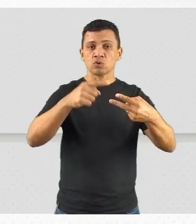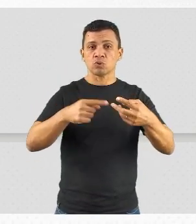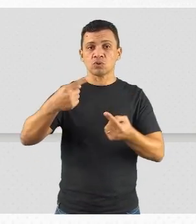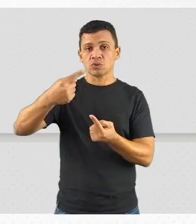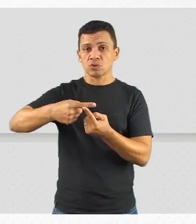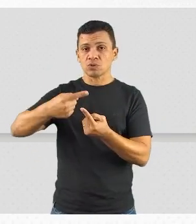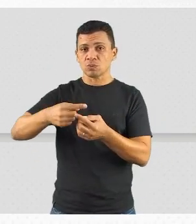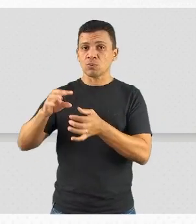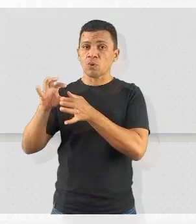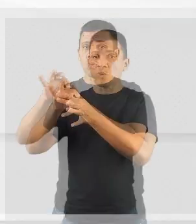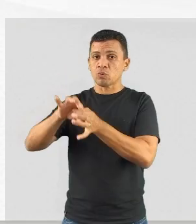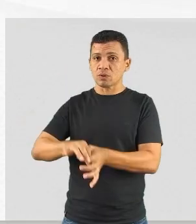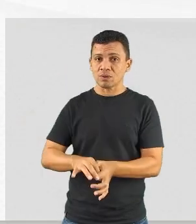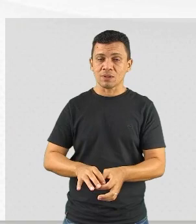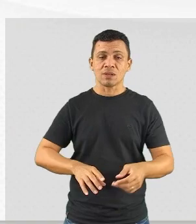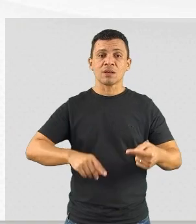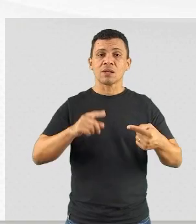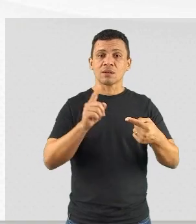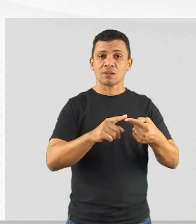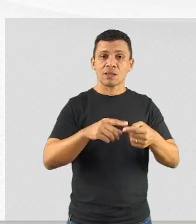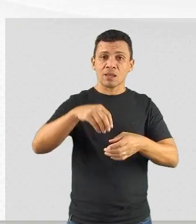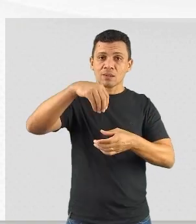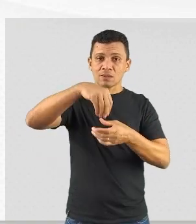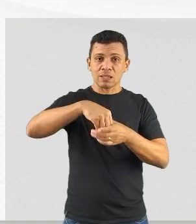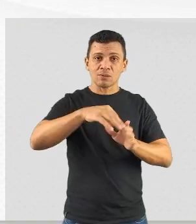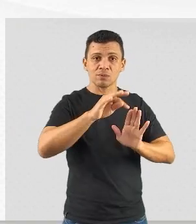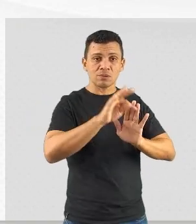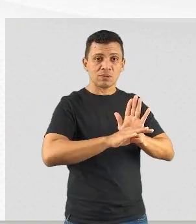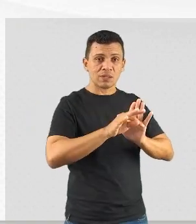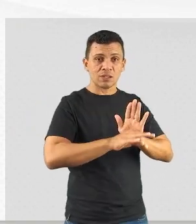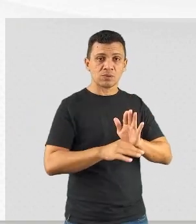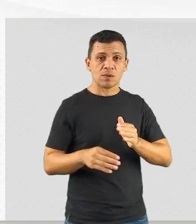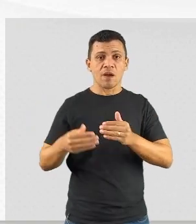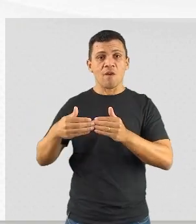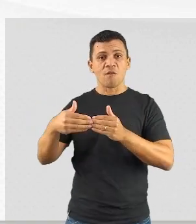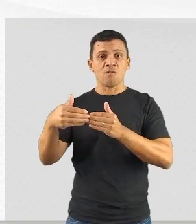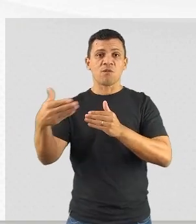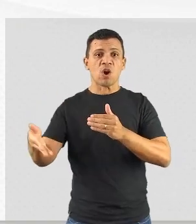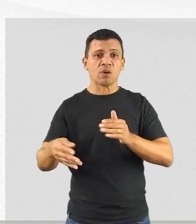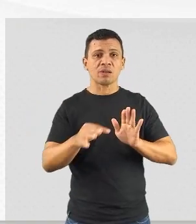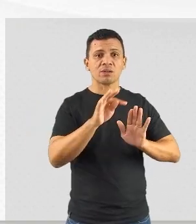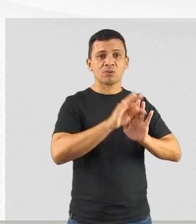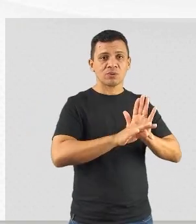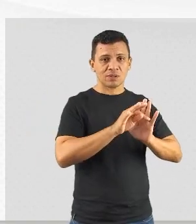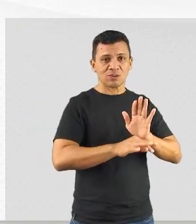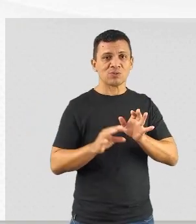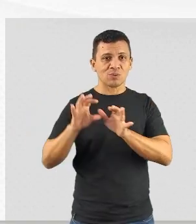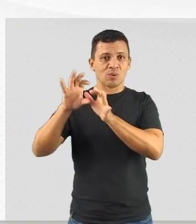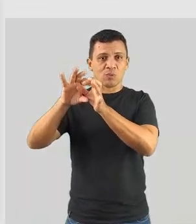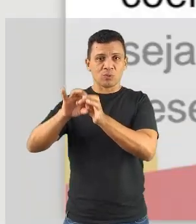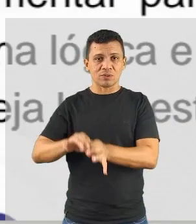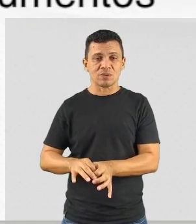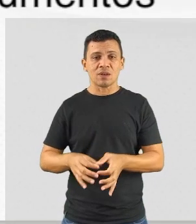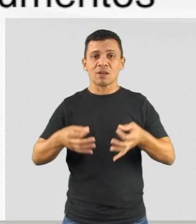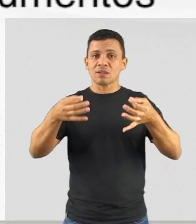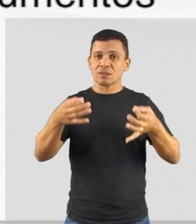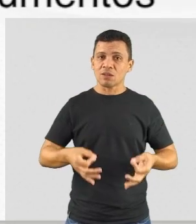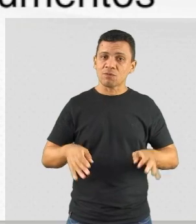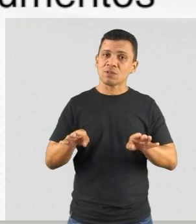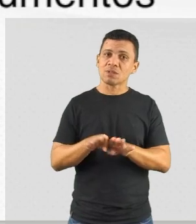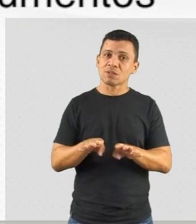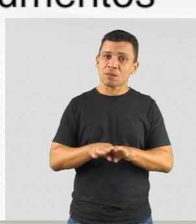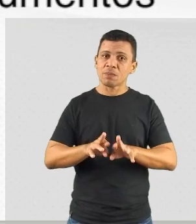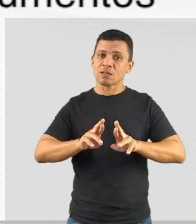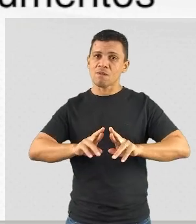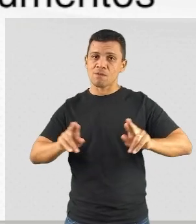né? Que é a coerência interna e a coerência externa, né? Definições e diferenças. Para a gente já